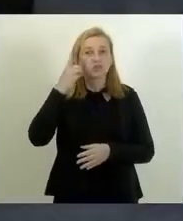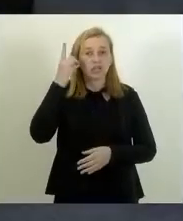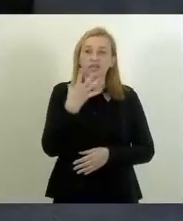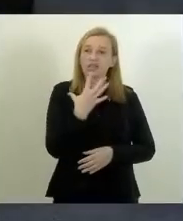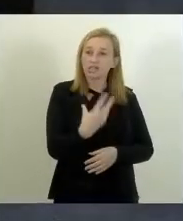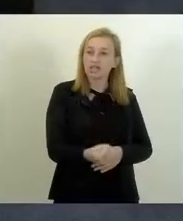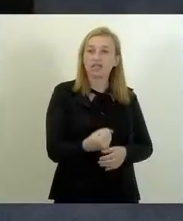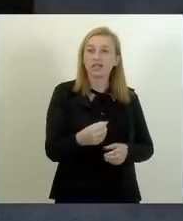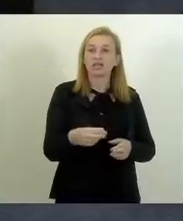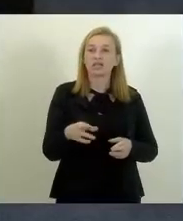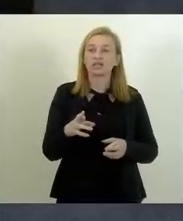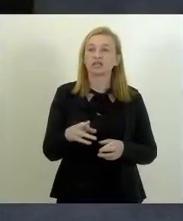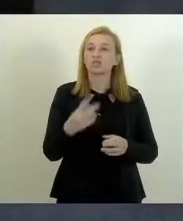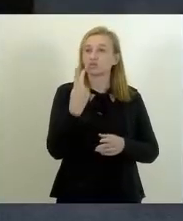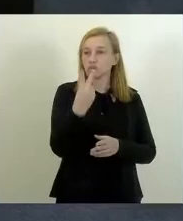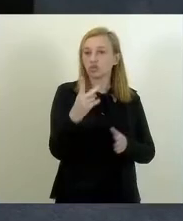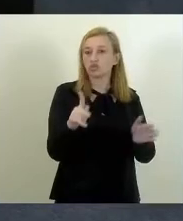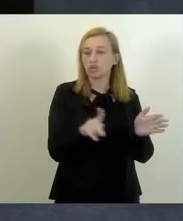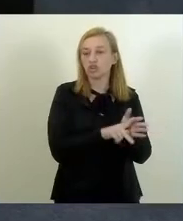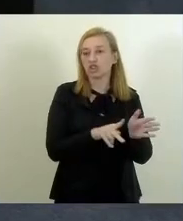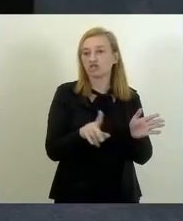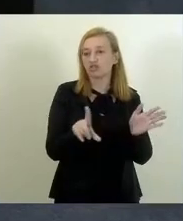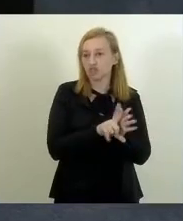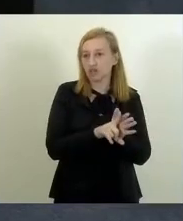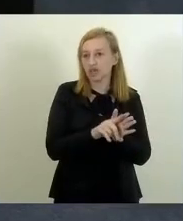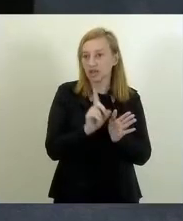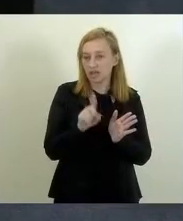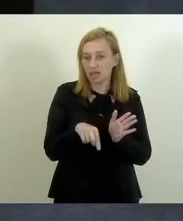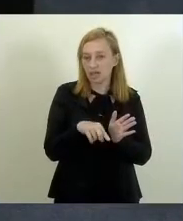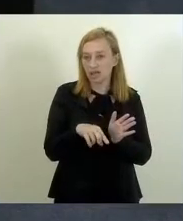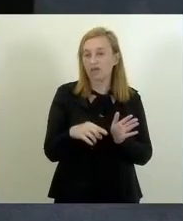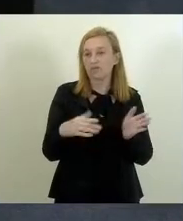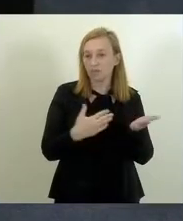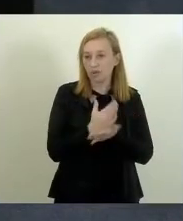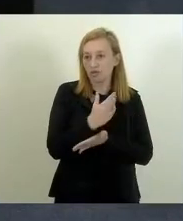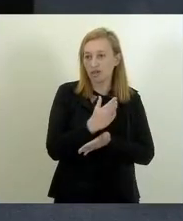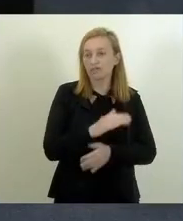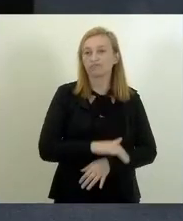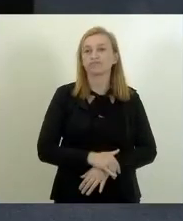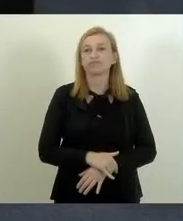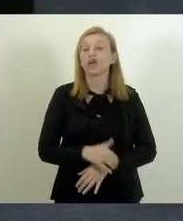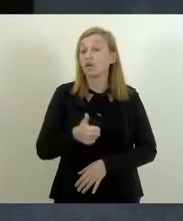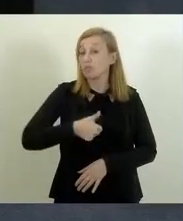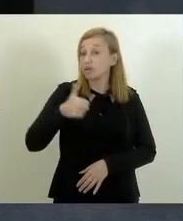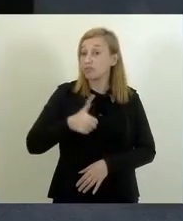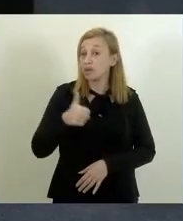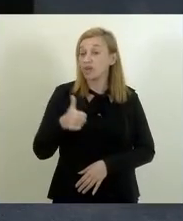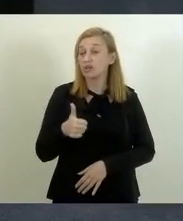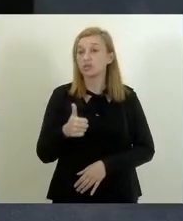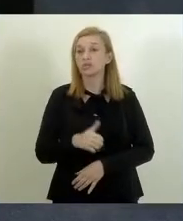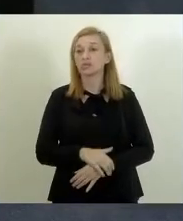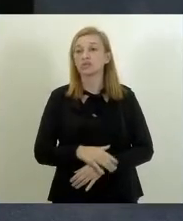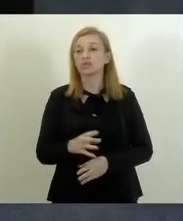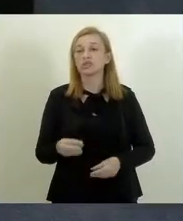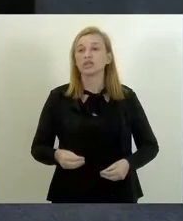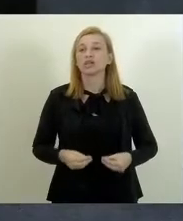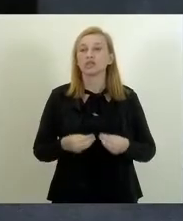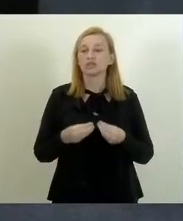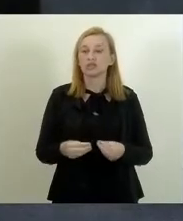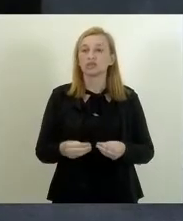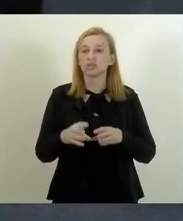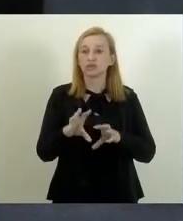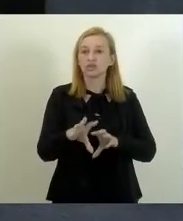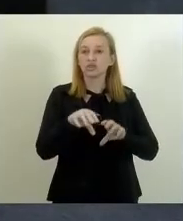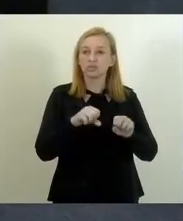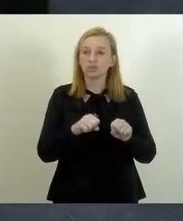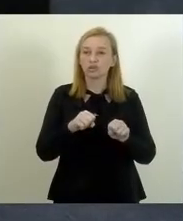a respeito dos dois projetos de lei, né, que foi recentemente aprovado. Primeiramente, a entrega do diploma